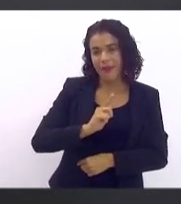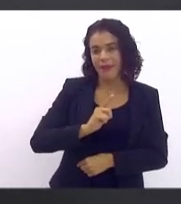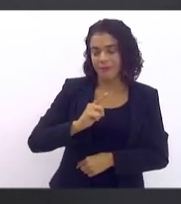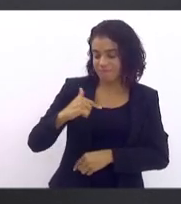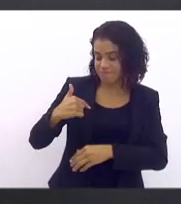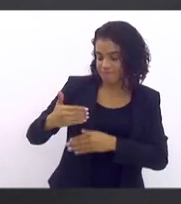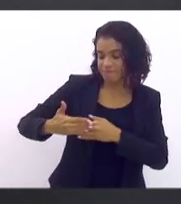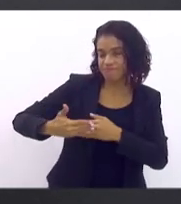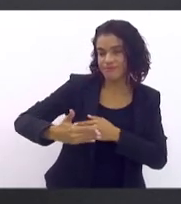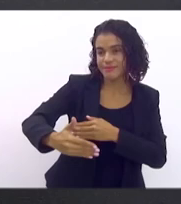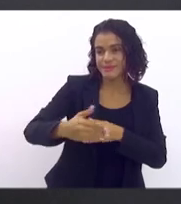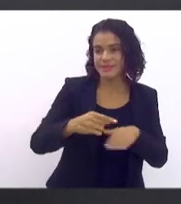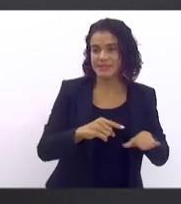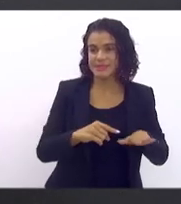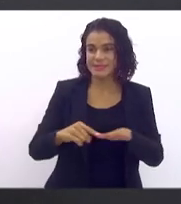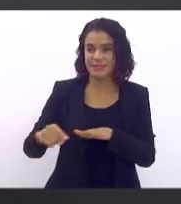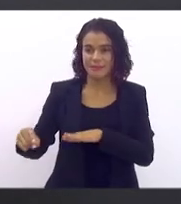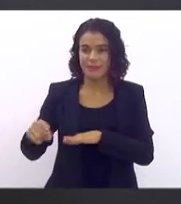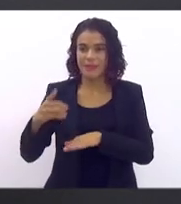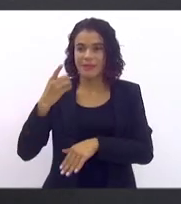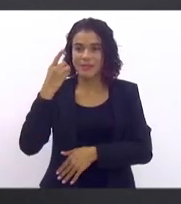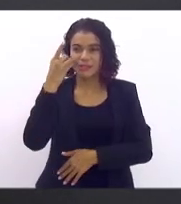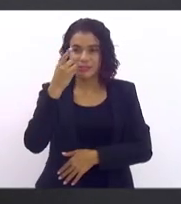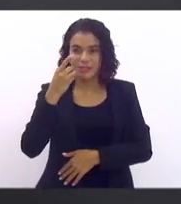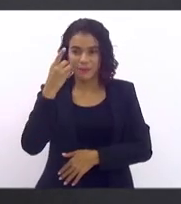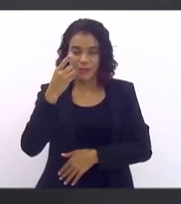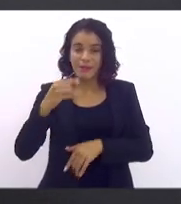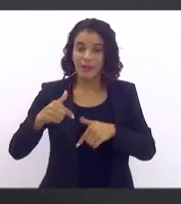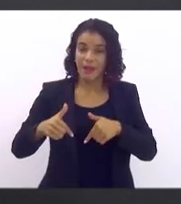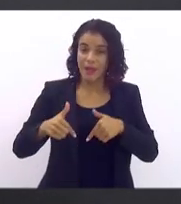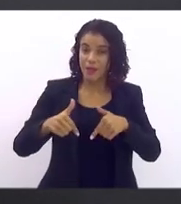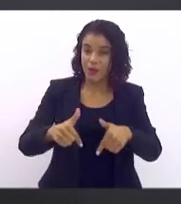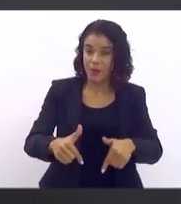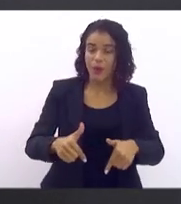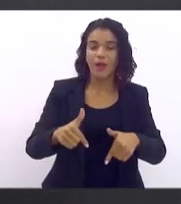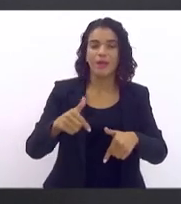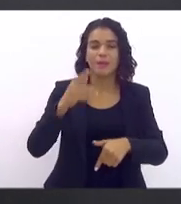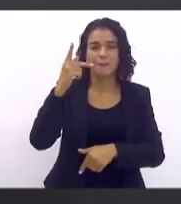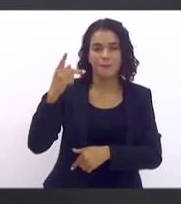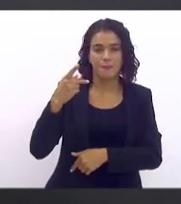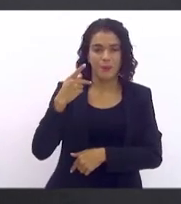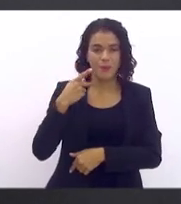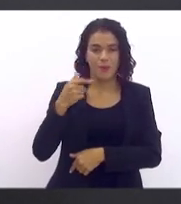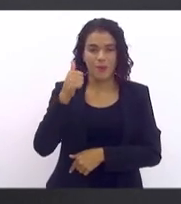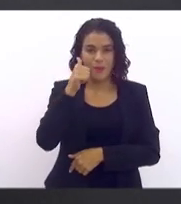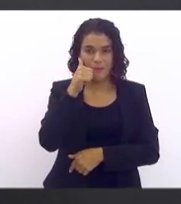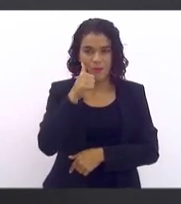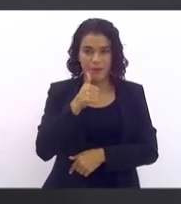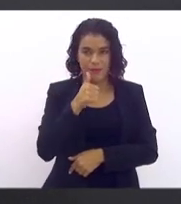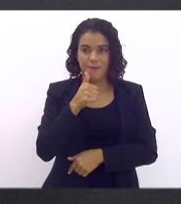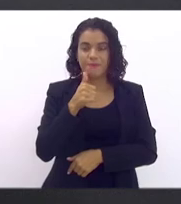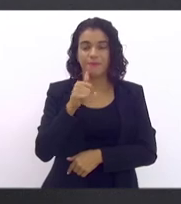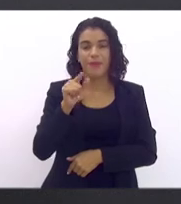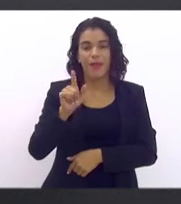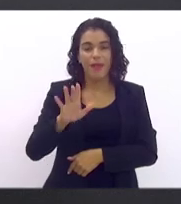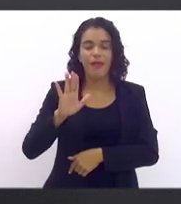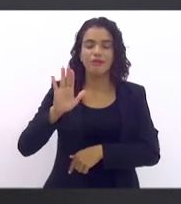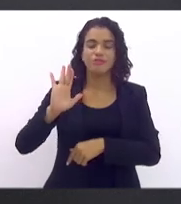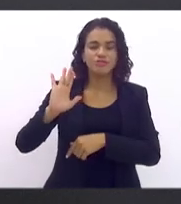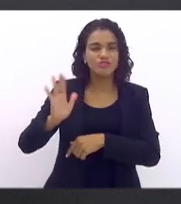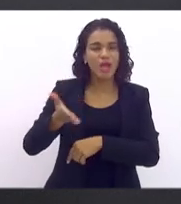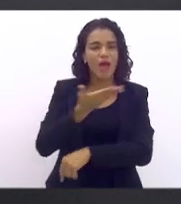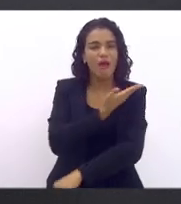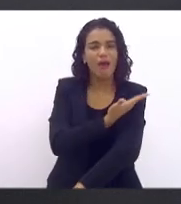próximas semanas as parlamentares que atuam na Procuradoria da Mulher. E é uma tradição